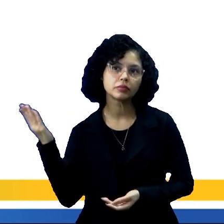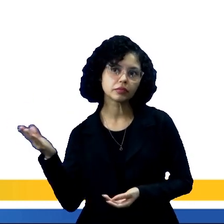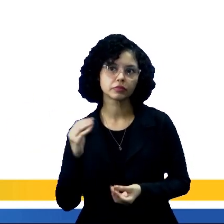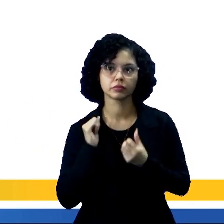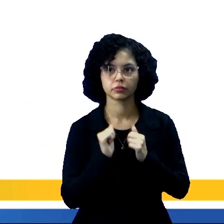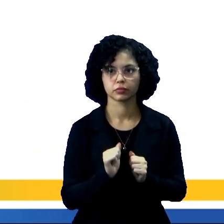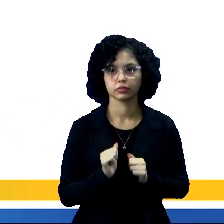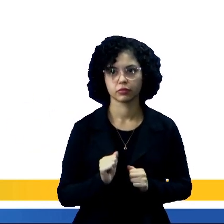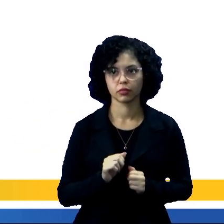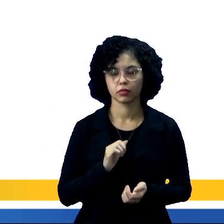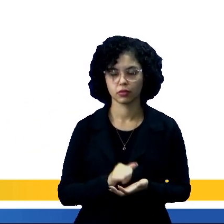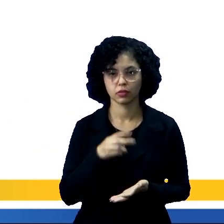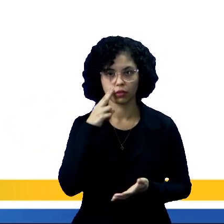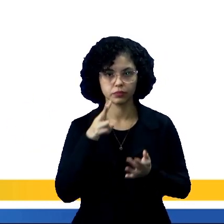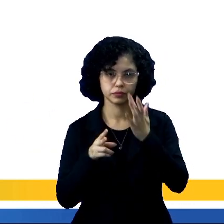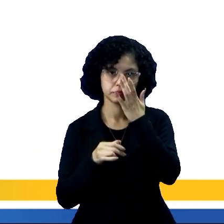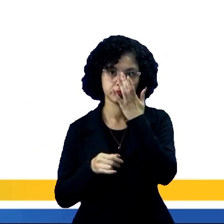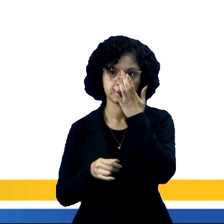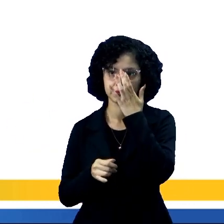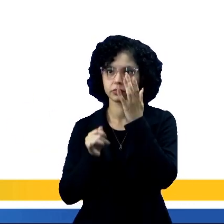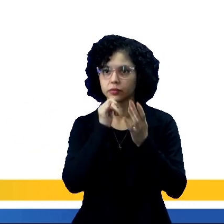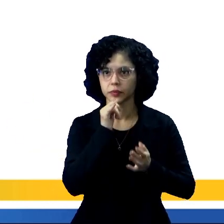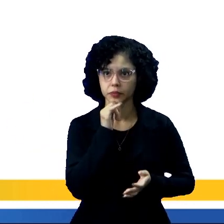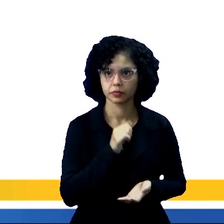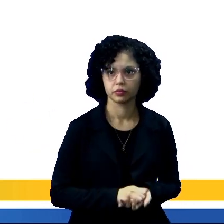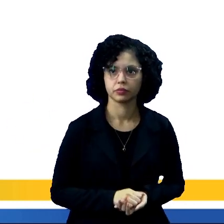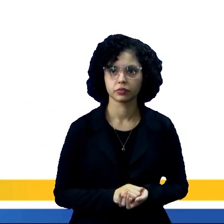nós podemos ver um exercitando.